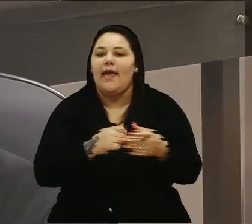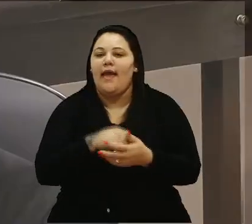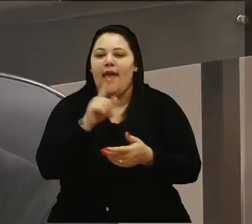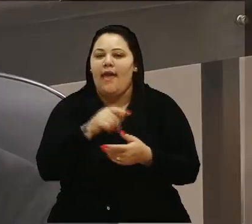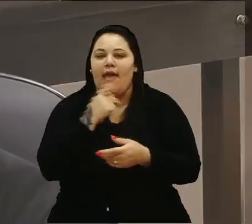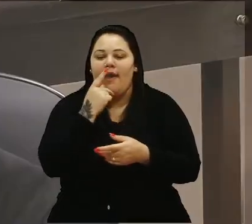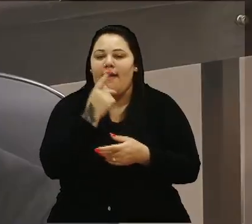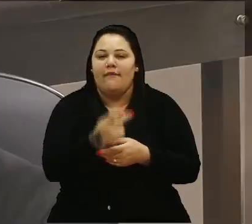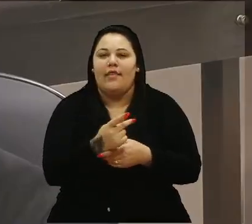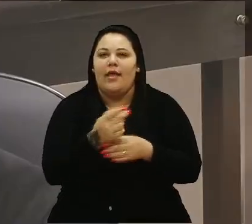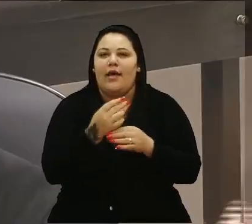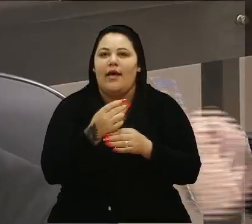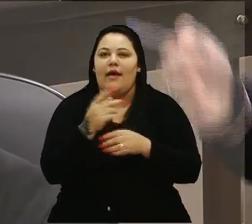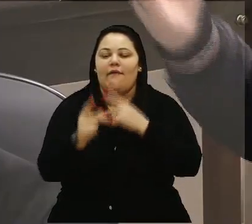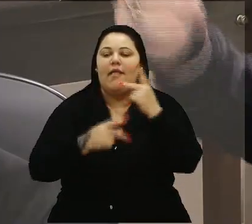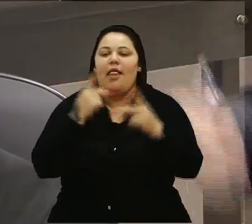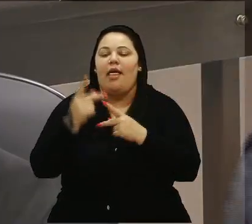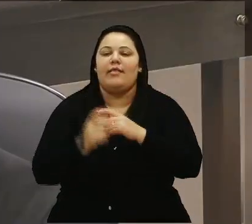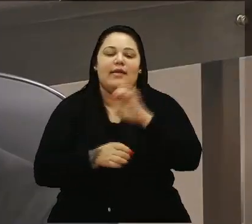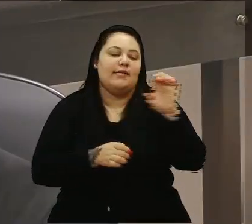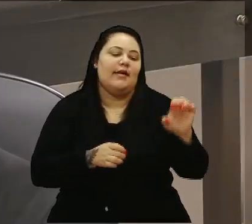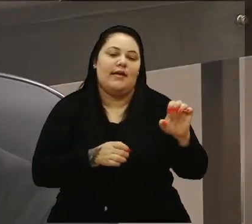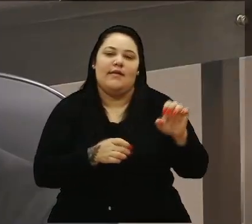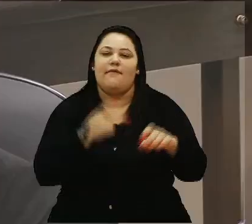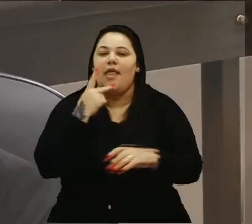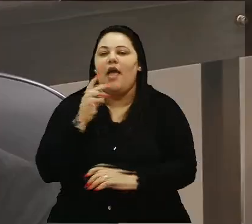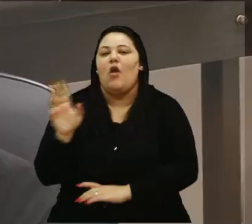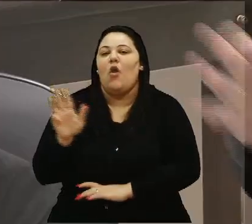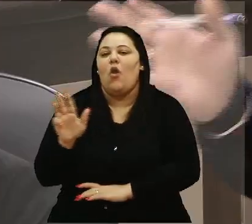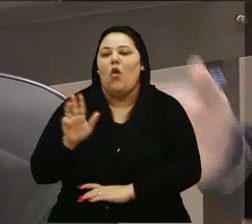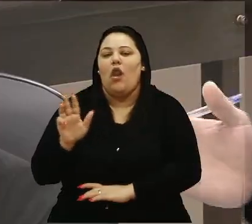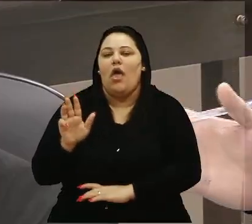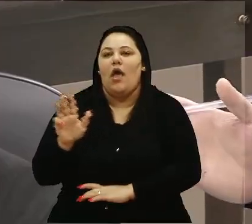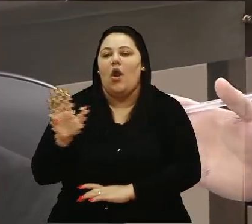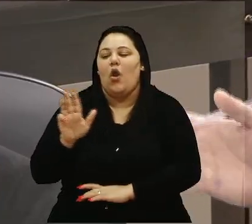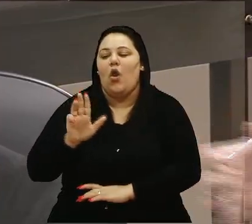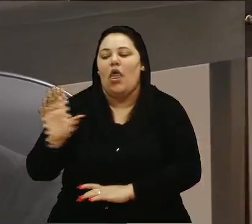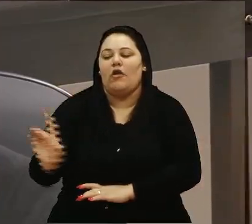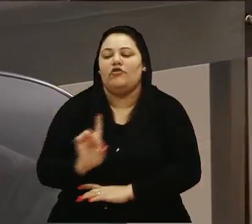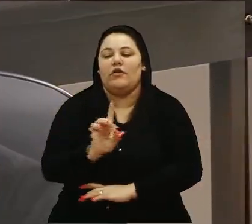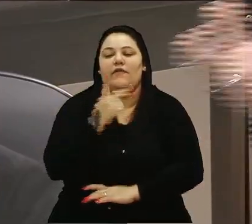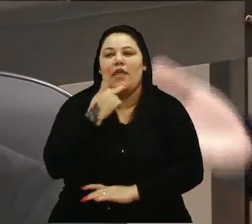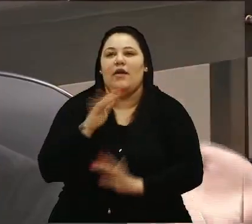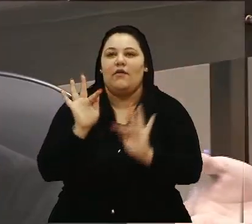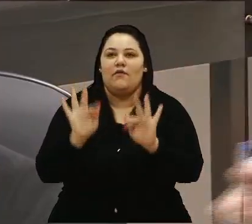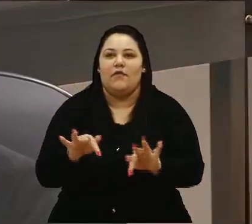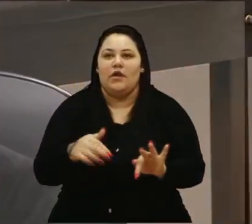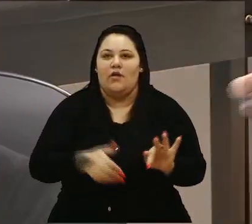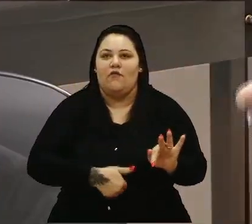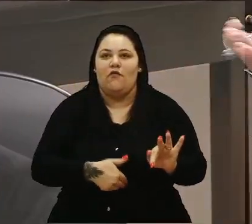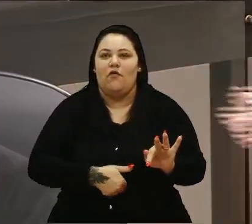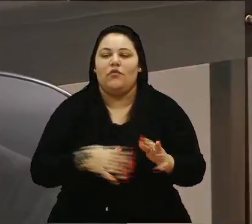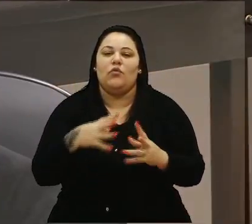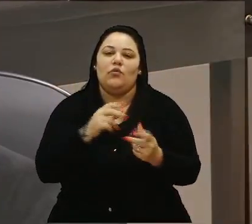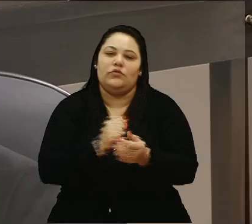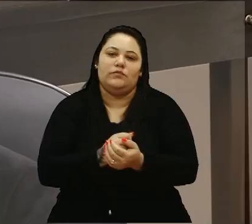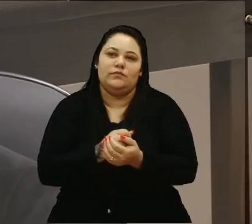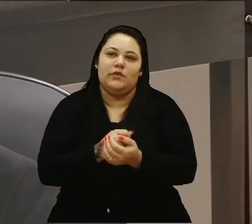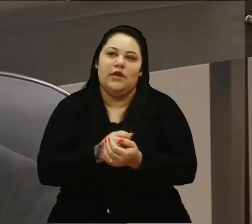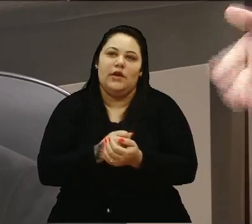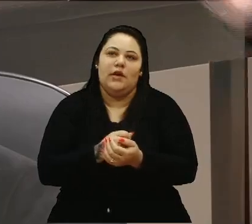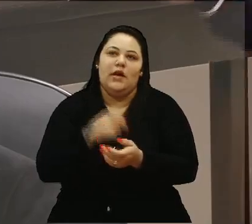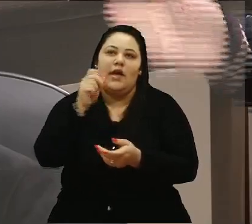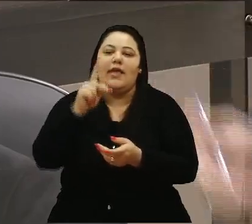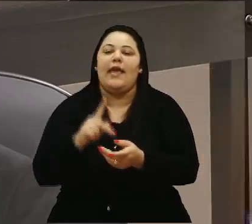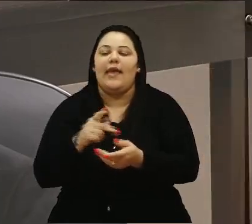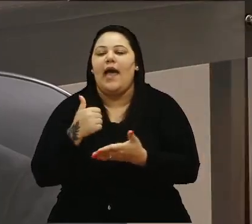da esquerda ali dizer que o Lula vem para a campanha e diz que é a favor que acabe a fome no mundo, né? Então é um discurso que todo mundo. Quem aqui é a favor da fome? Que